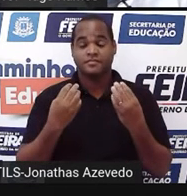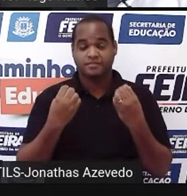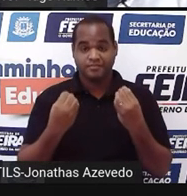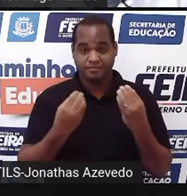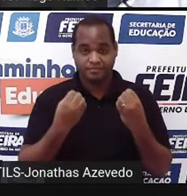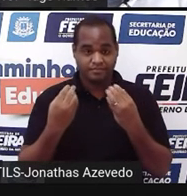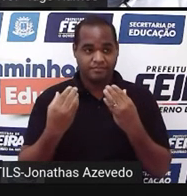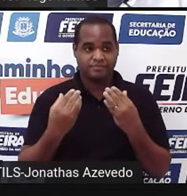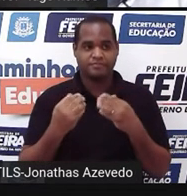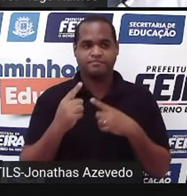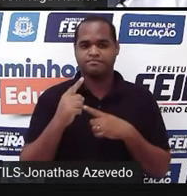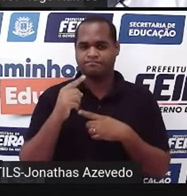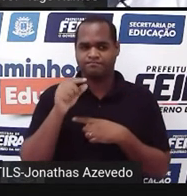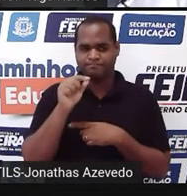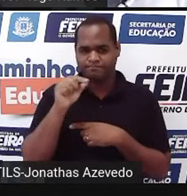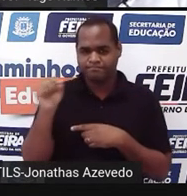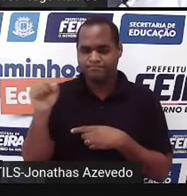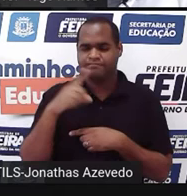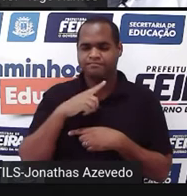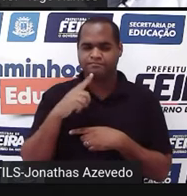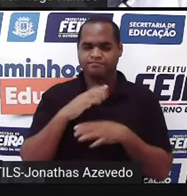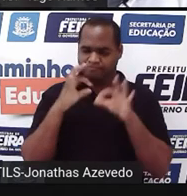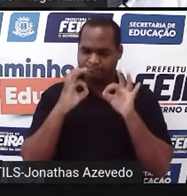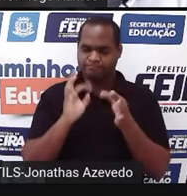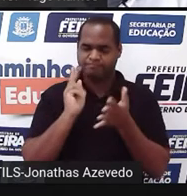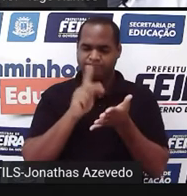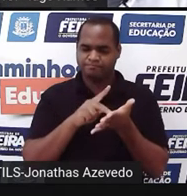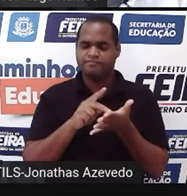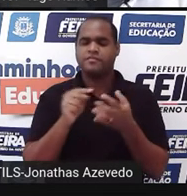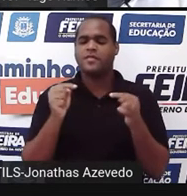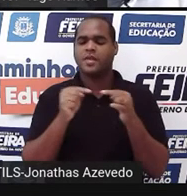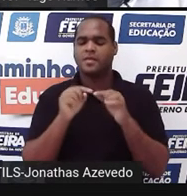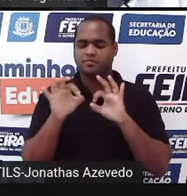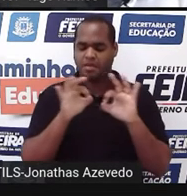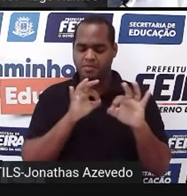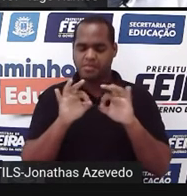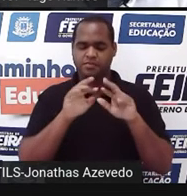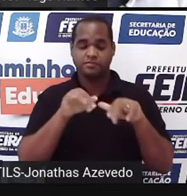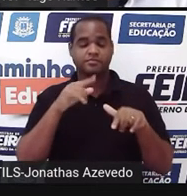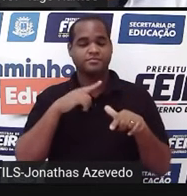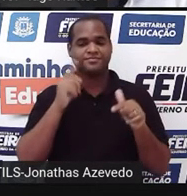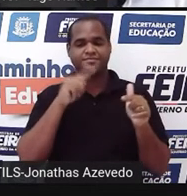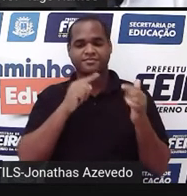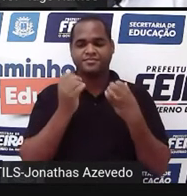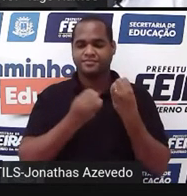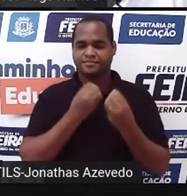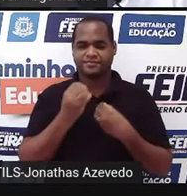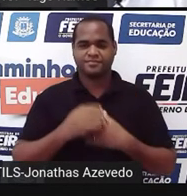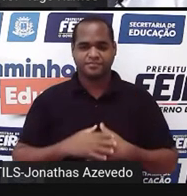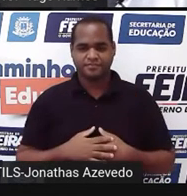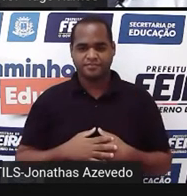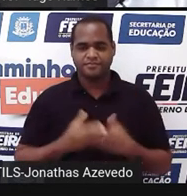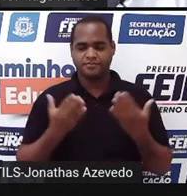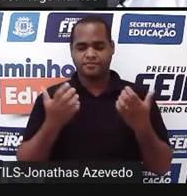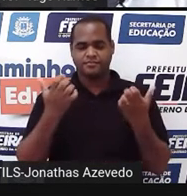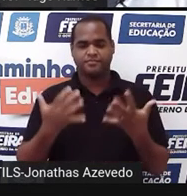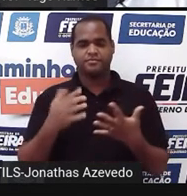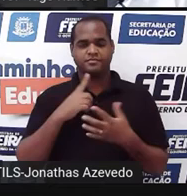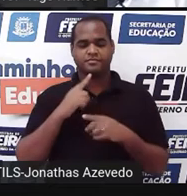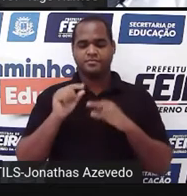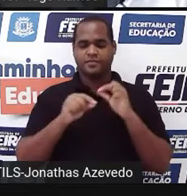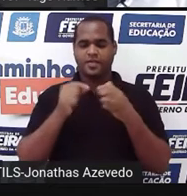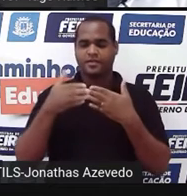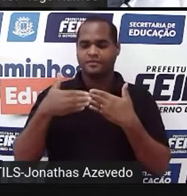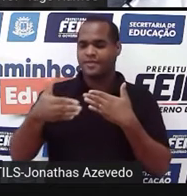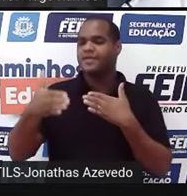E é só gritando ali né o que de fato foi verdade que de fato resolveu as equações tá bom vem aqui comigo porque a gente